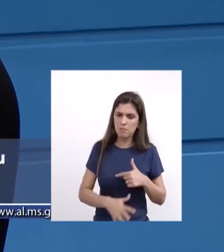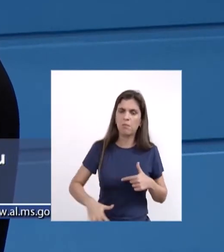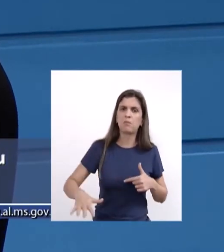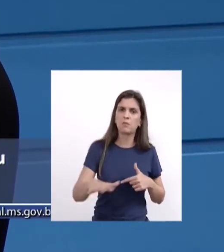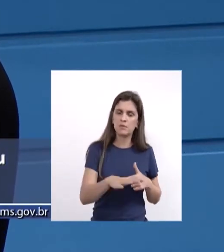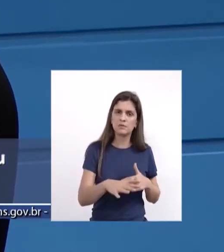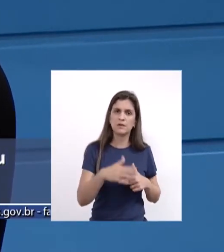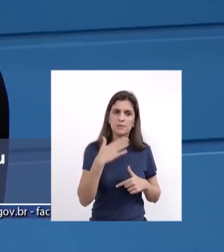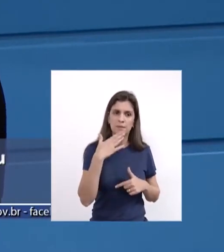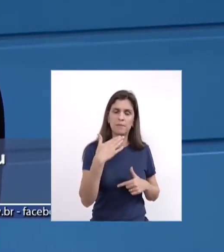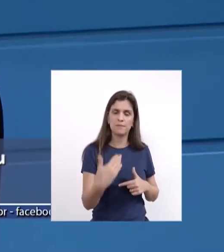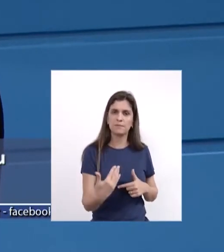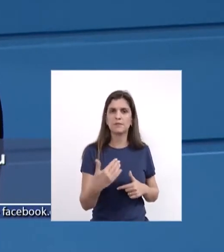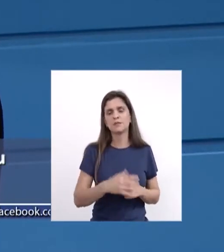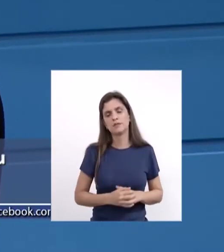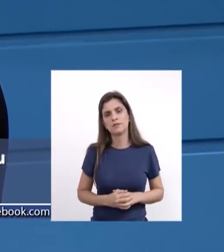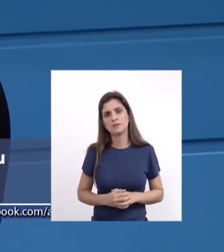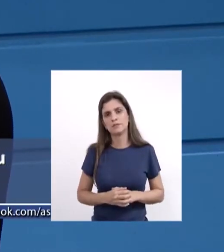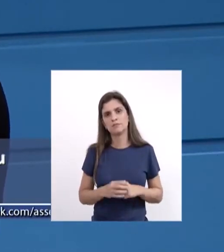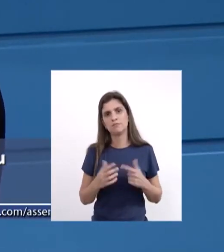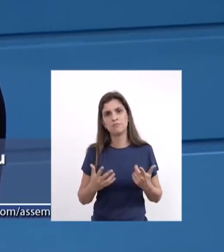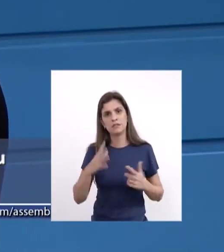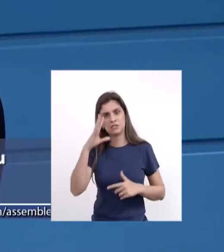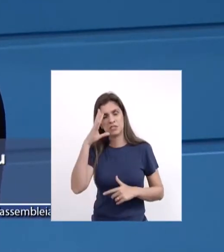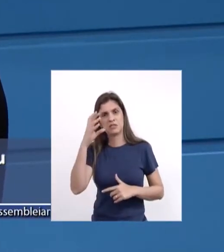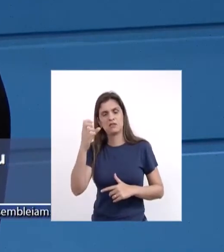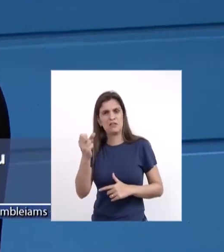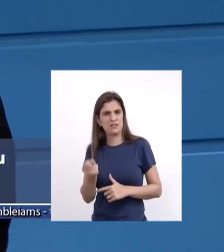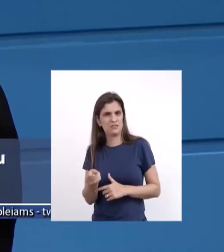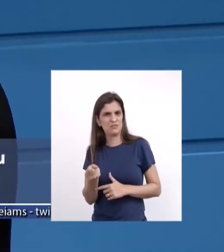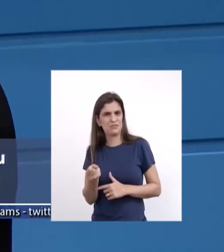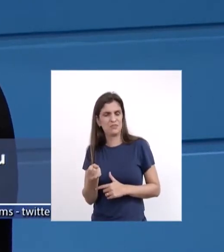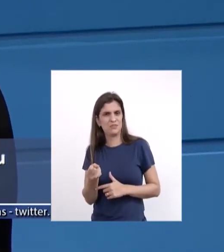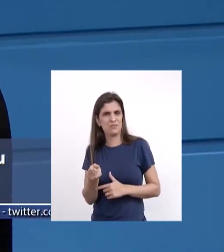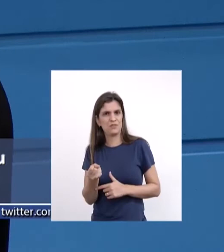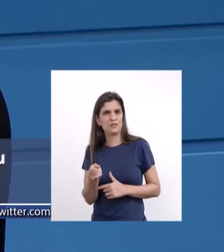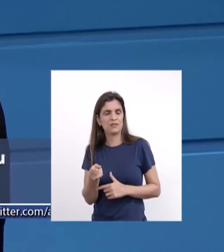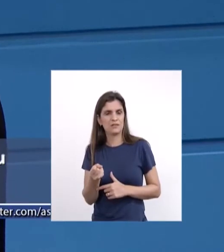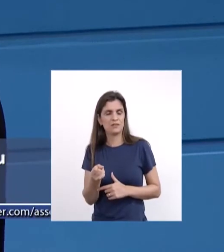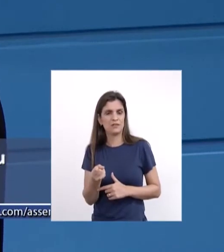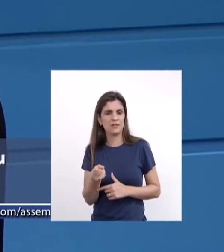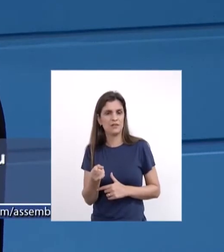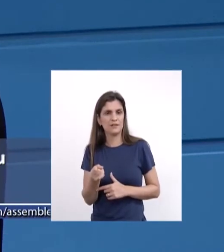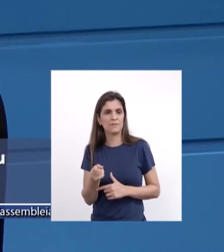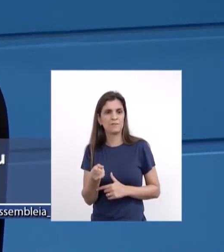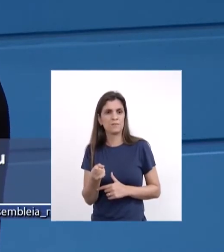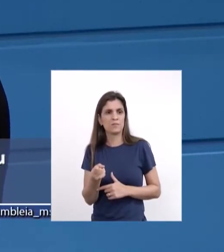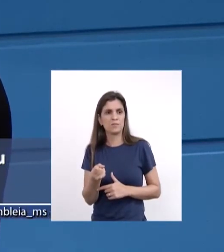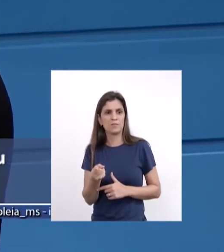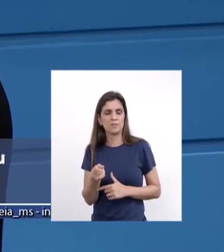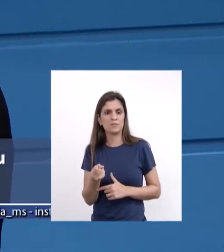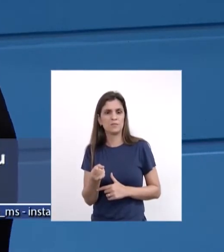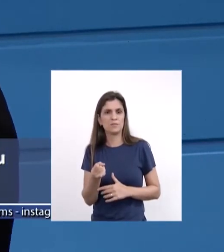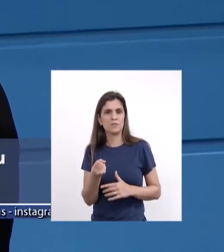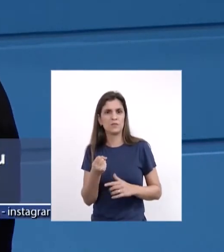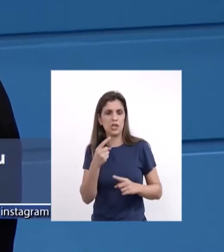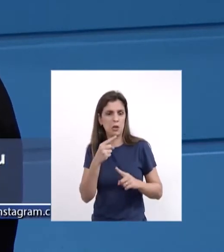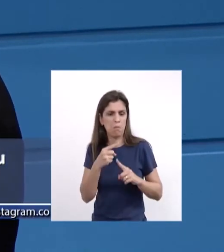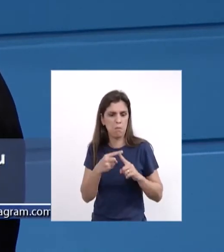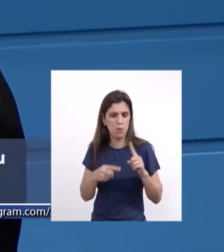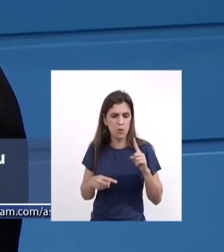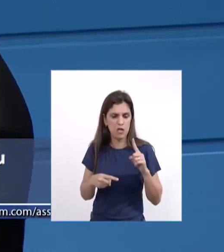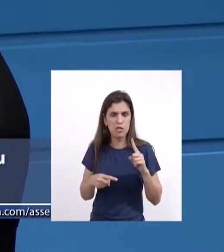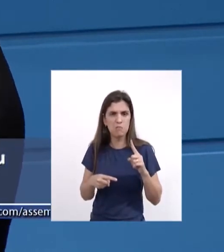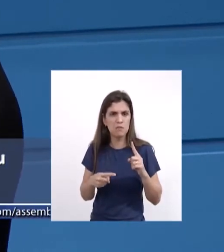um resultado que não é o satisfatório, mas que atende em parte os nossos anseios, a Justiça vai lá e